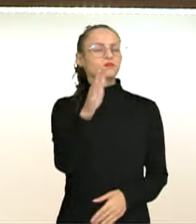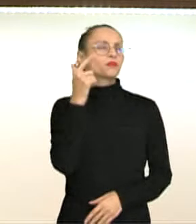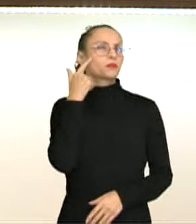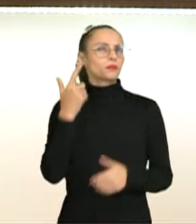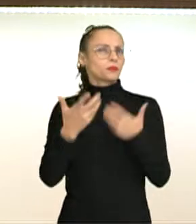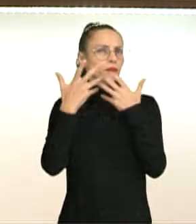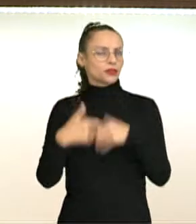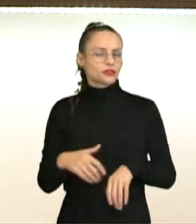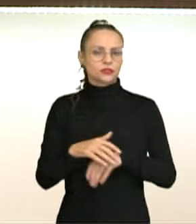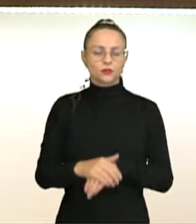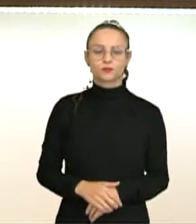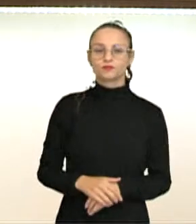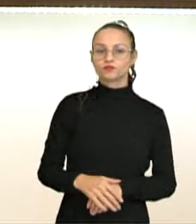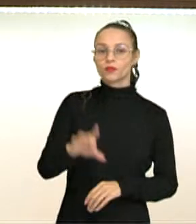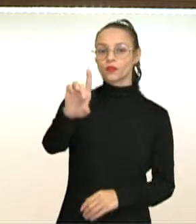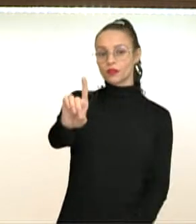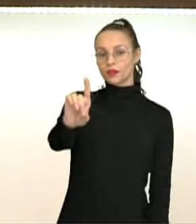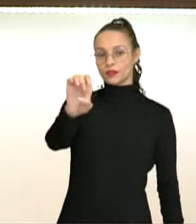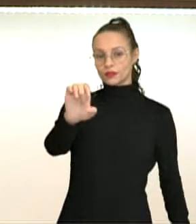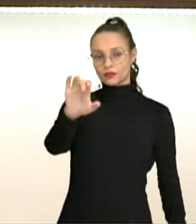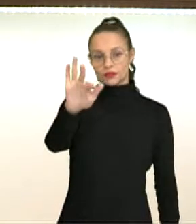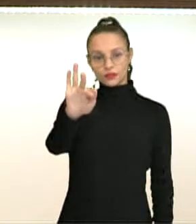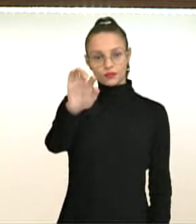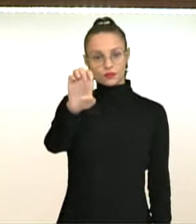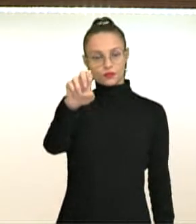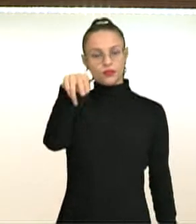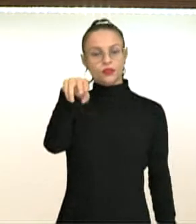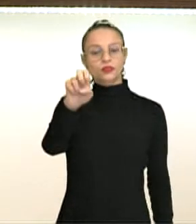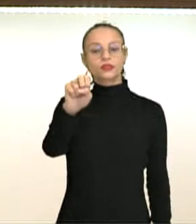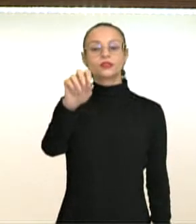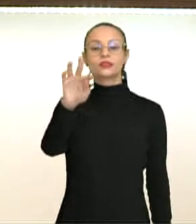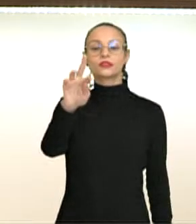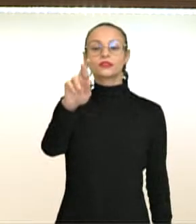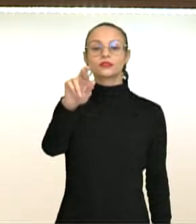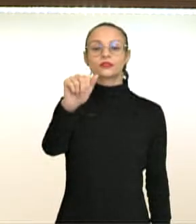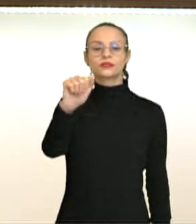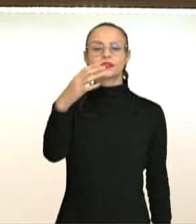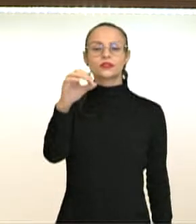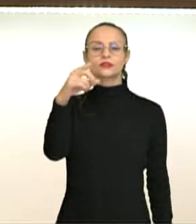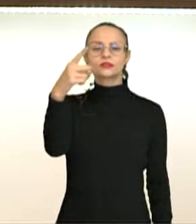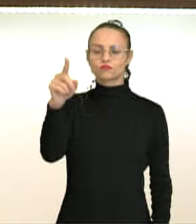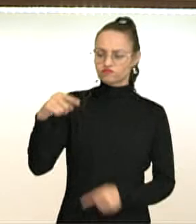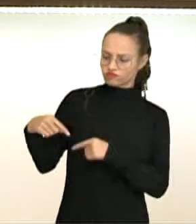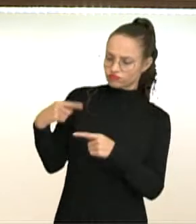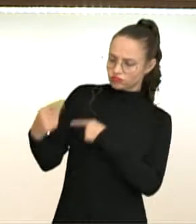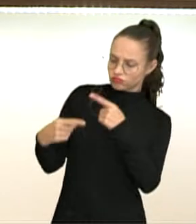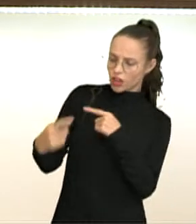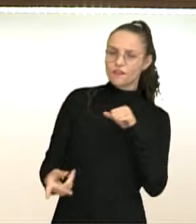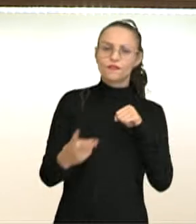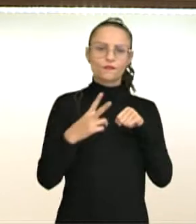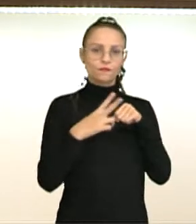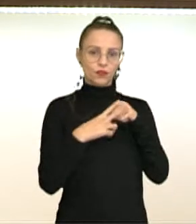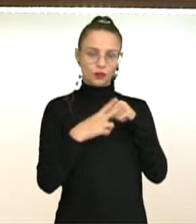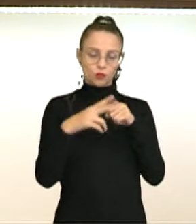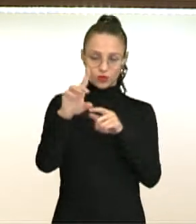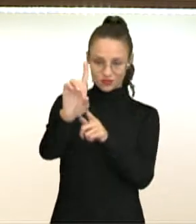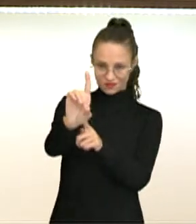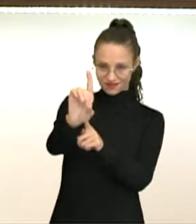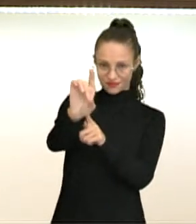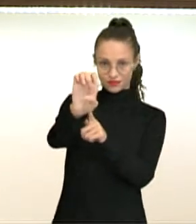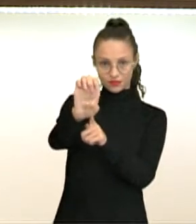pouquinho. Defenestração deriva do quê? De defenestrar. Mas o que significa